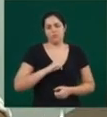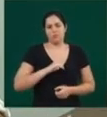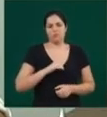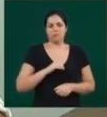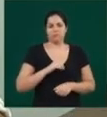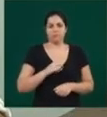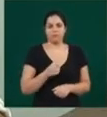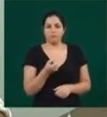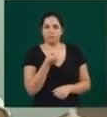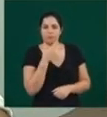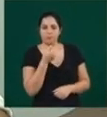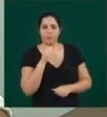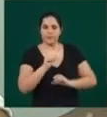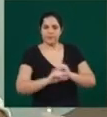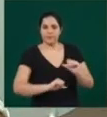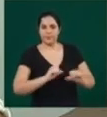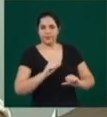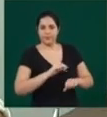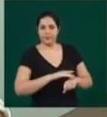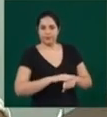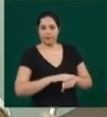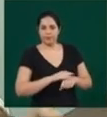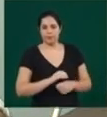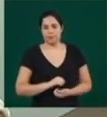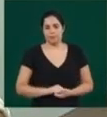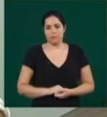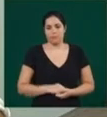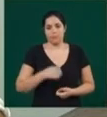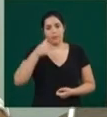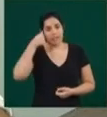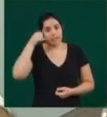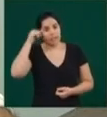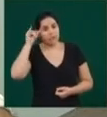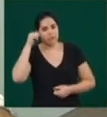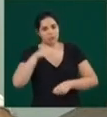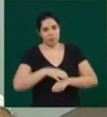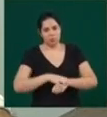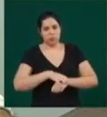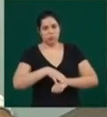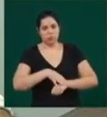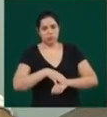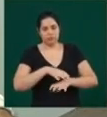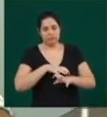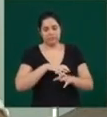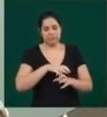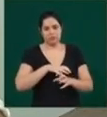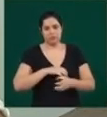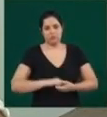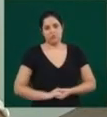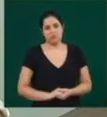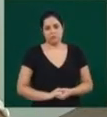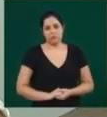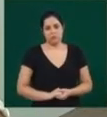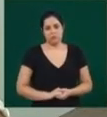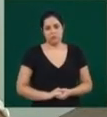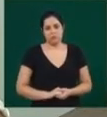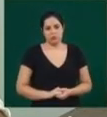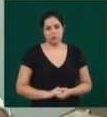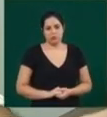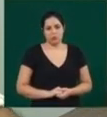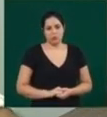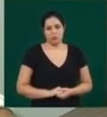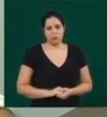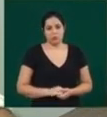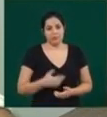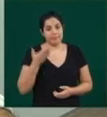que modificam a doença, evitam que a doença, com a inflamação, possa levar à deformidade. Mais cedo esse tratamento